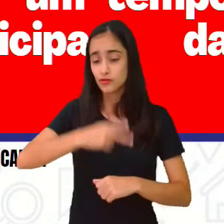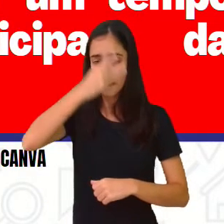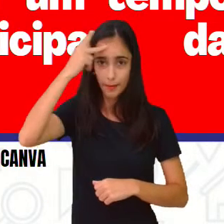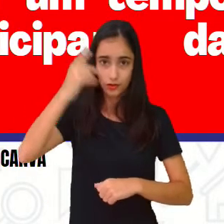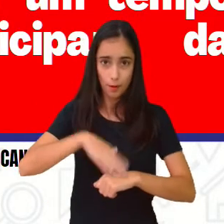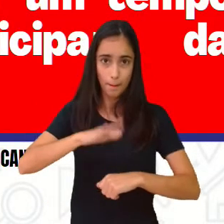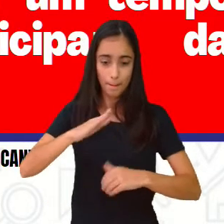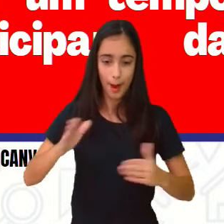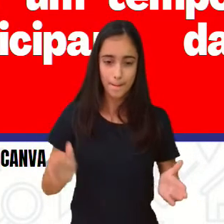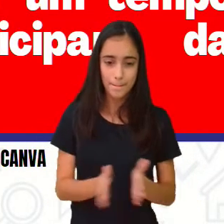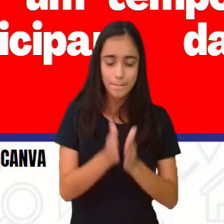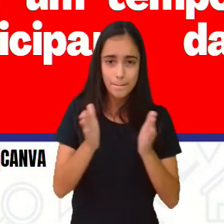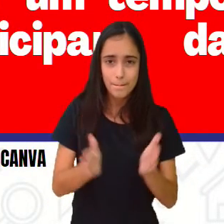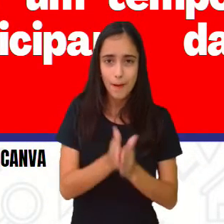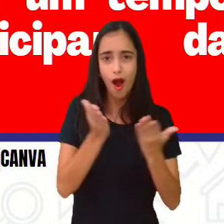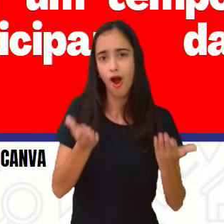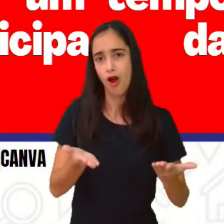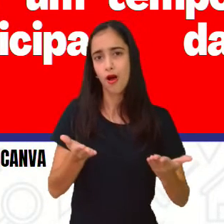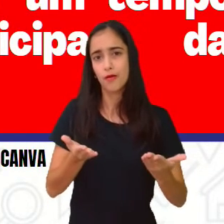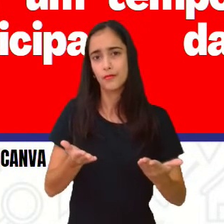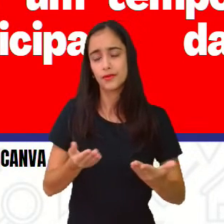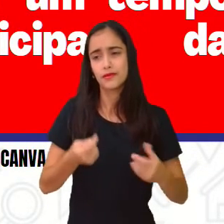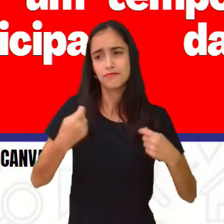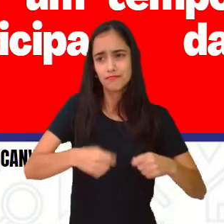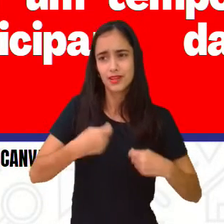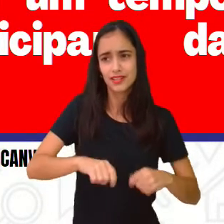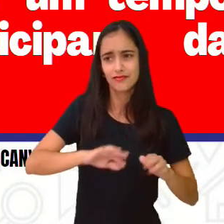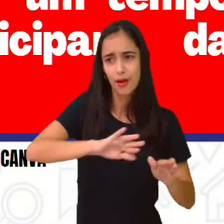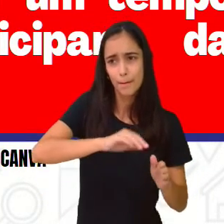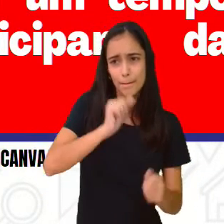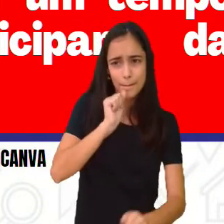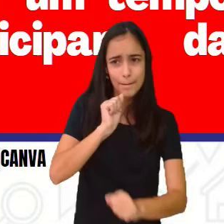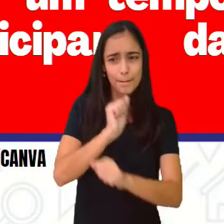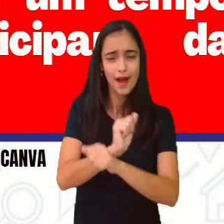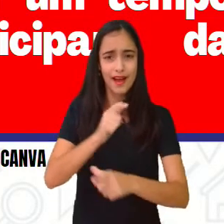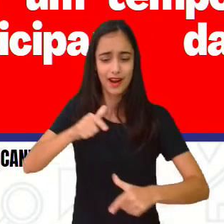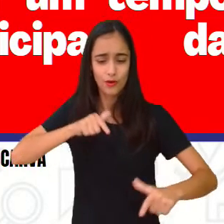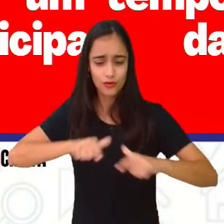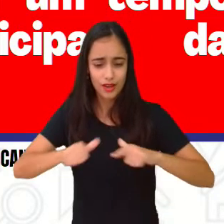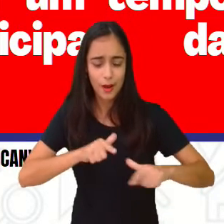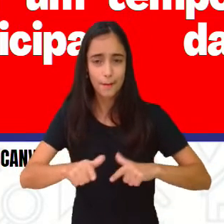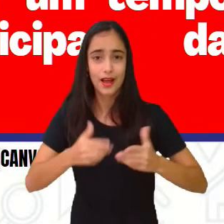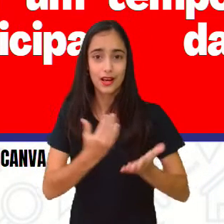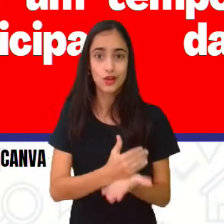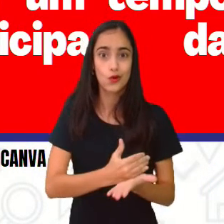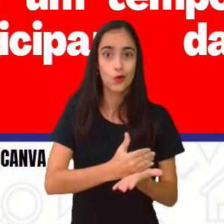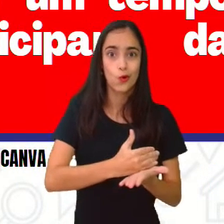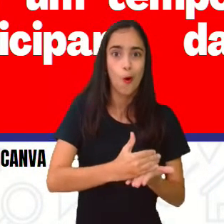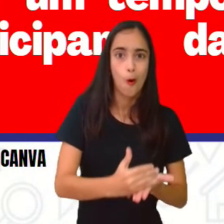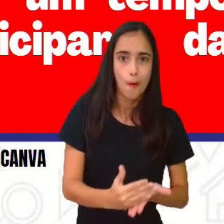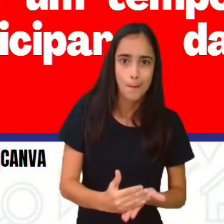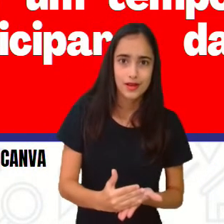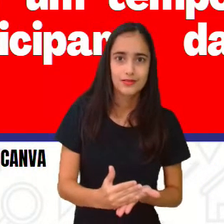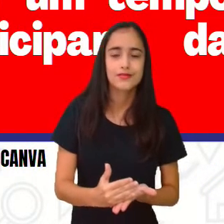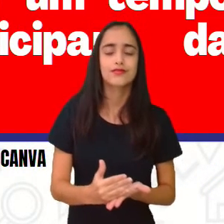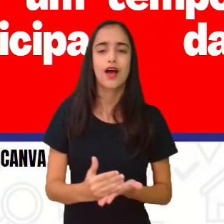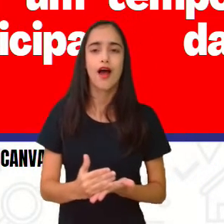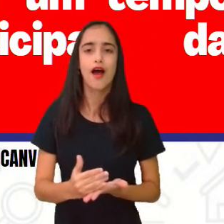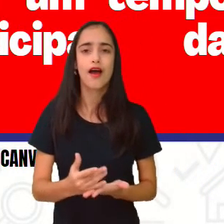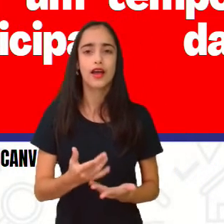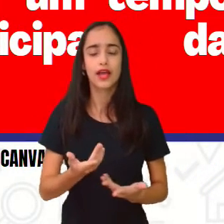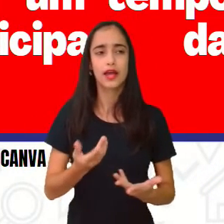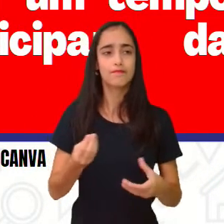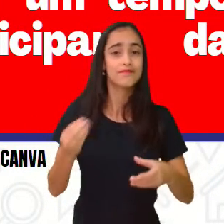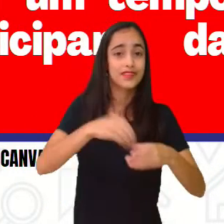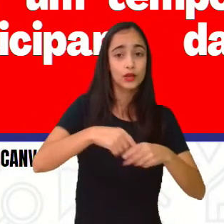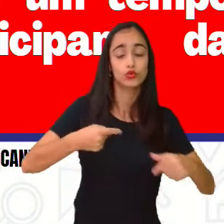por um tempo para participar da política. Veja, professor, ele já começou a incluir as camadas mais populares, certo?